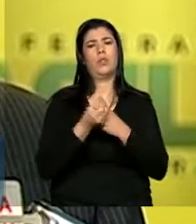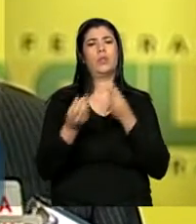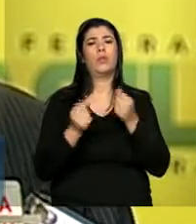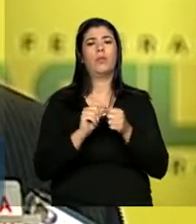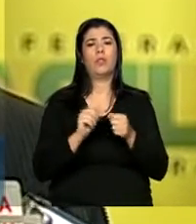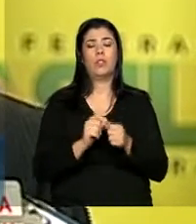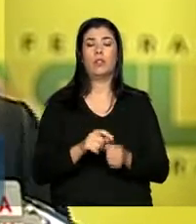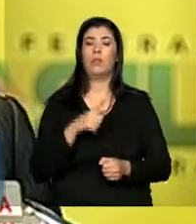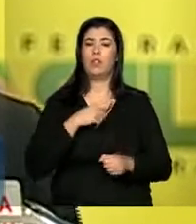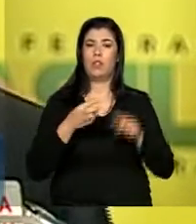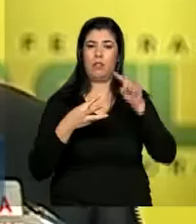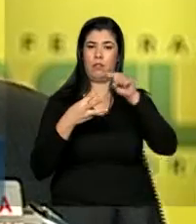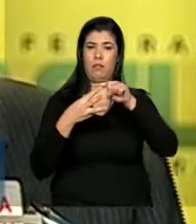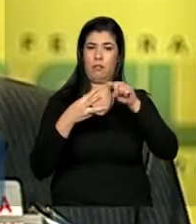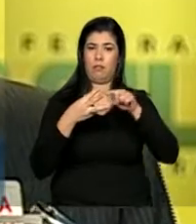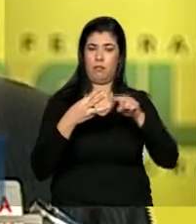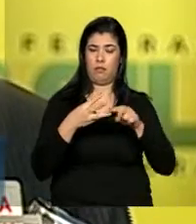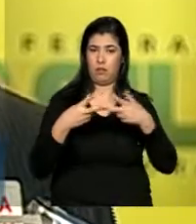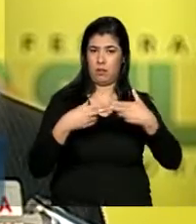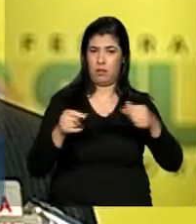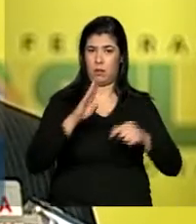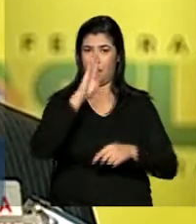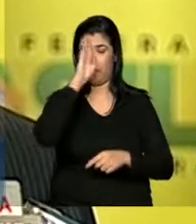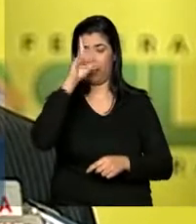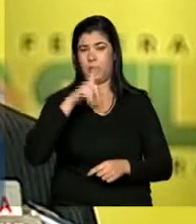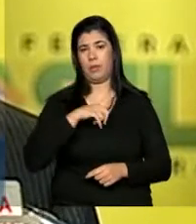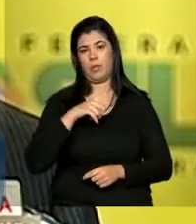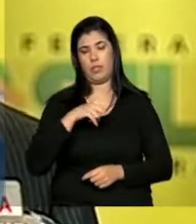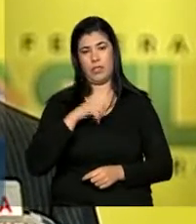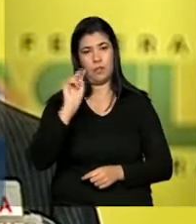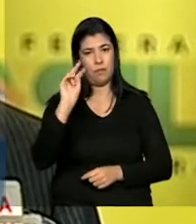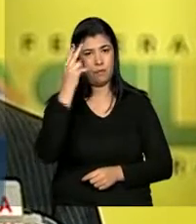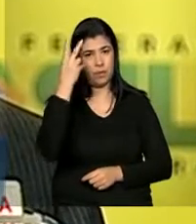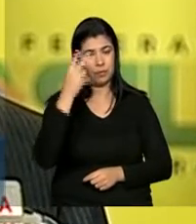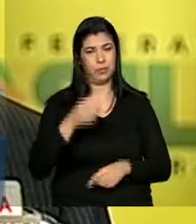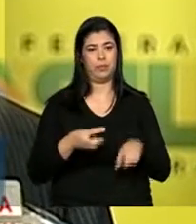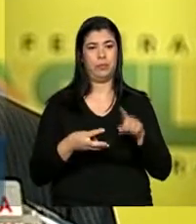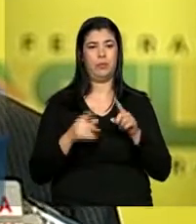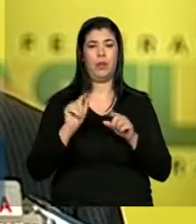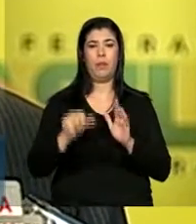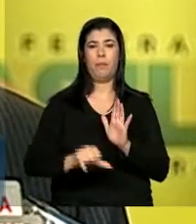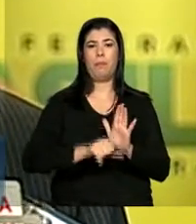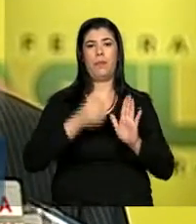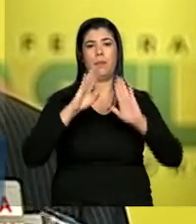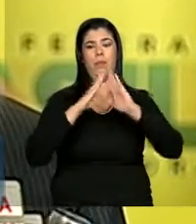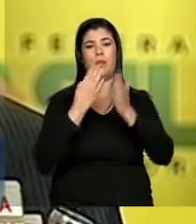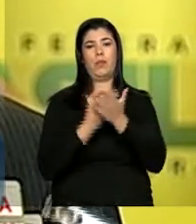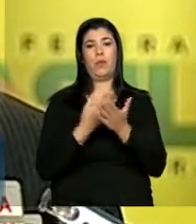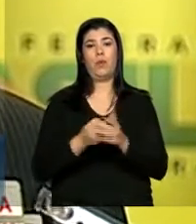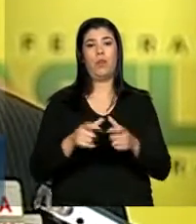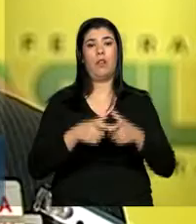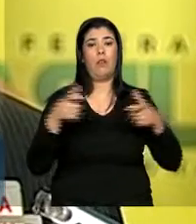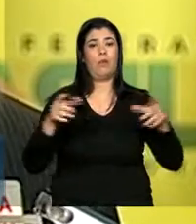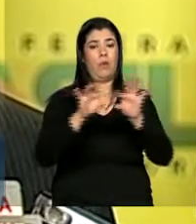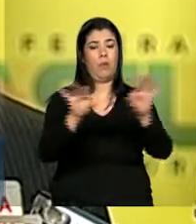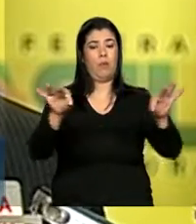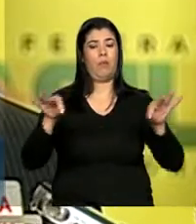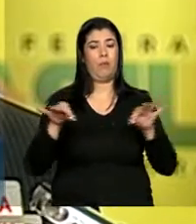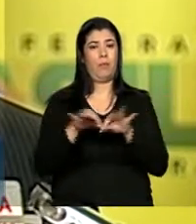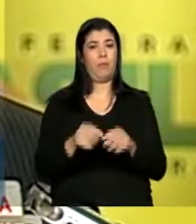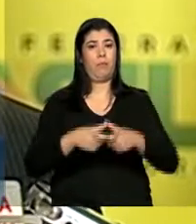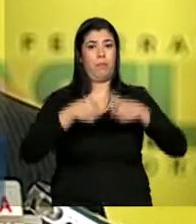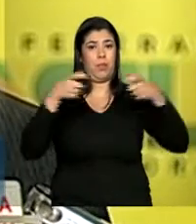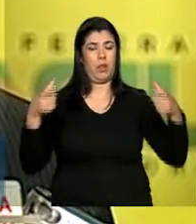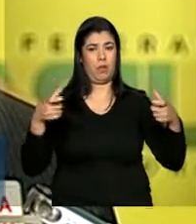São 3 fatores principais que nós estamos valorizando. Primeiro, a escola grande. A escola grande tem geralmente